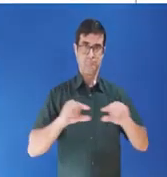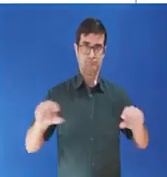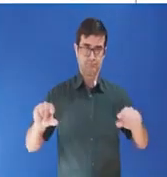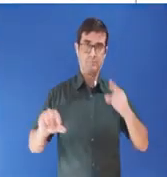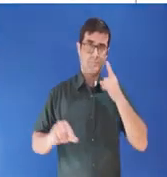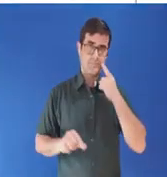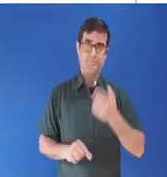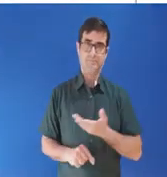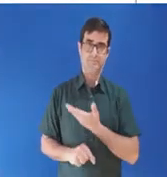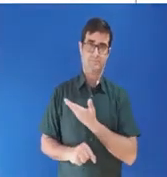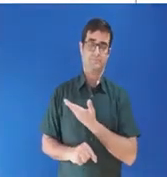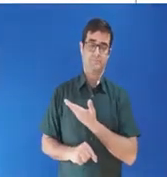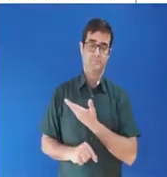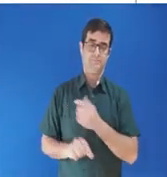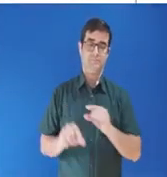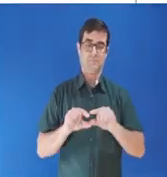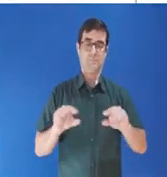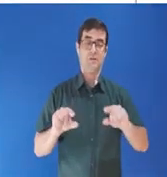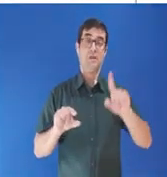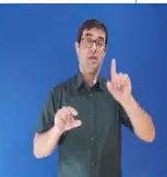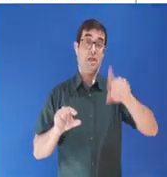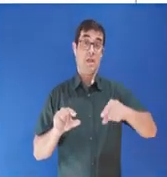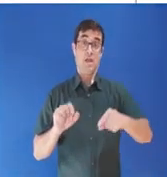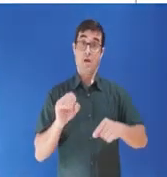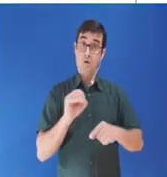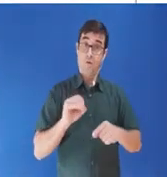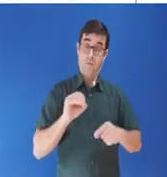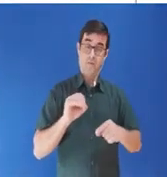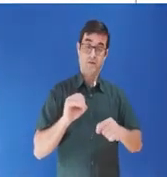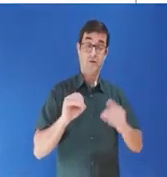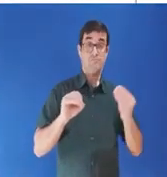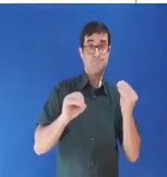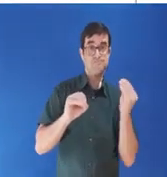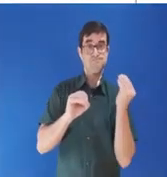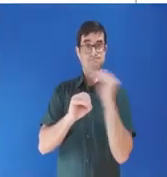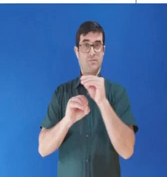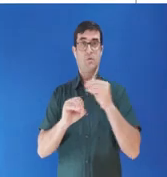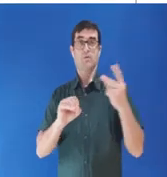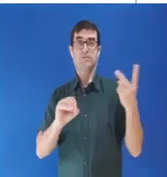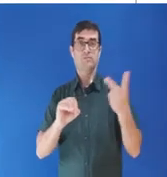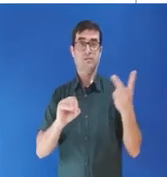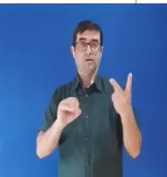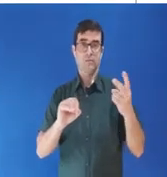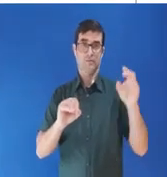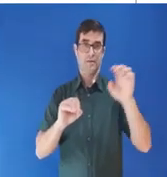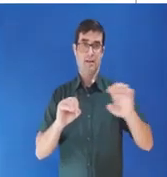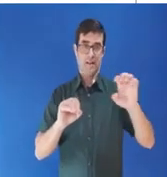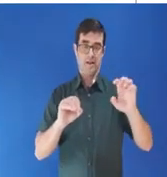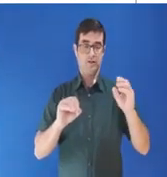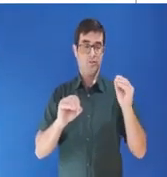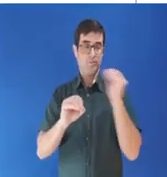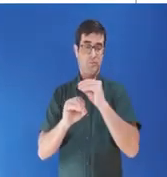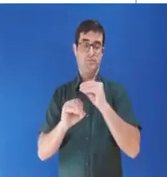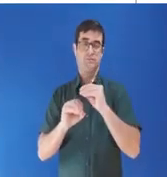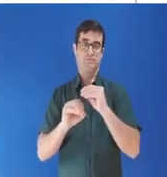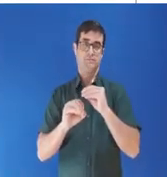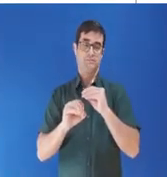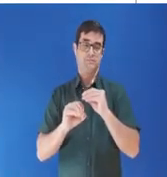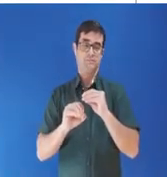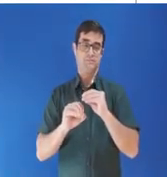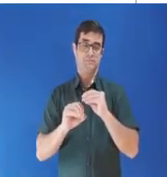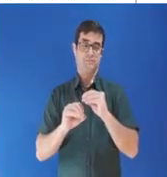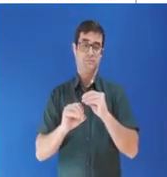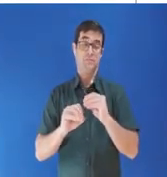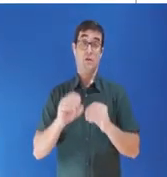essa espécie carregada negativamente e adiciono um segundo elétron, formando aqui o íon óxido. O que